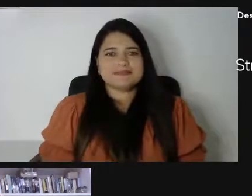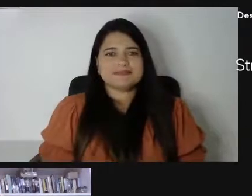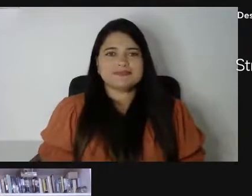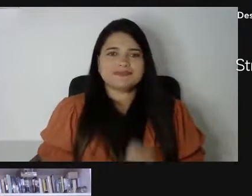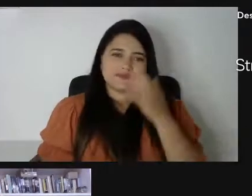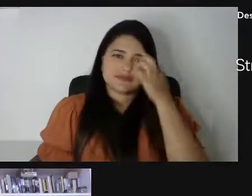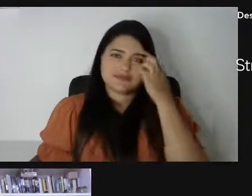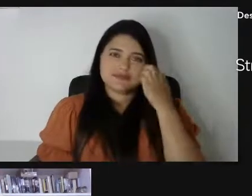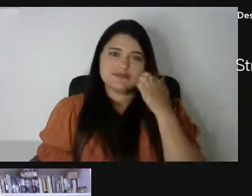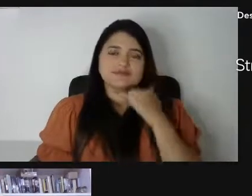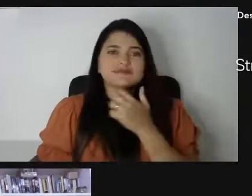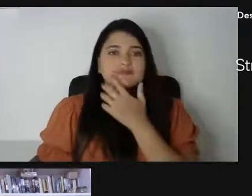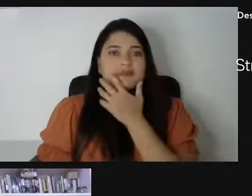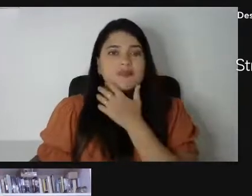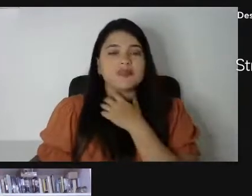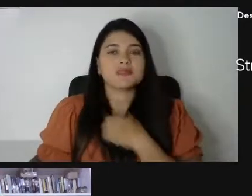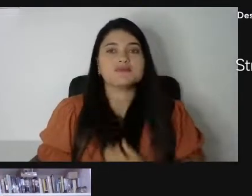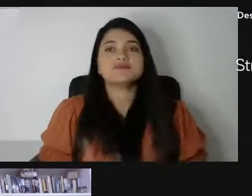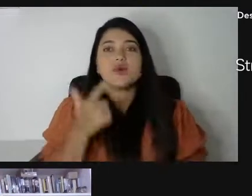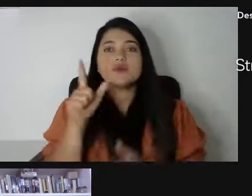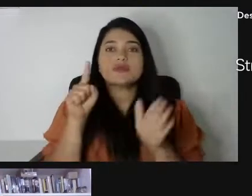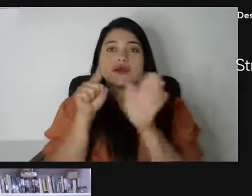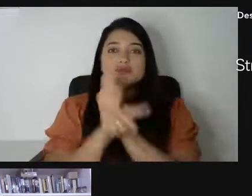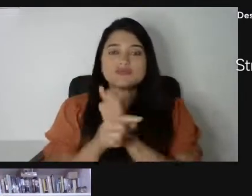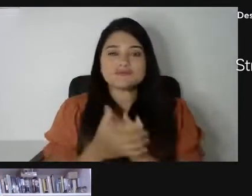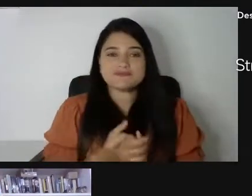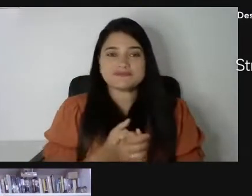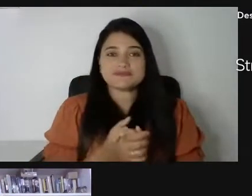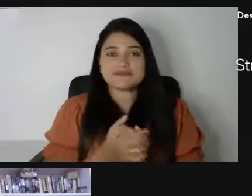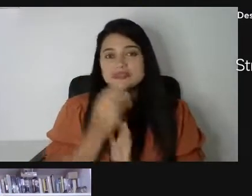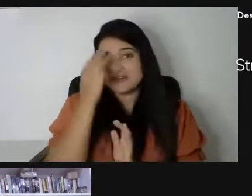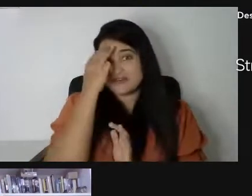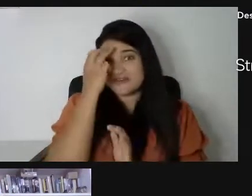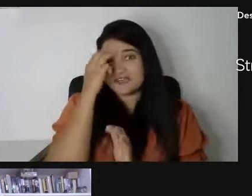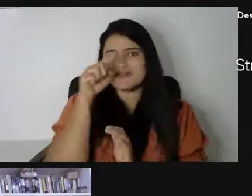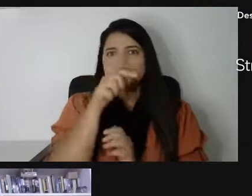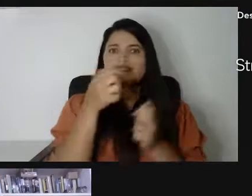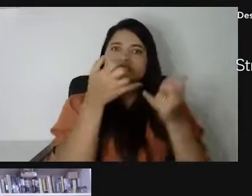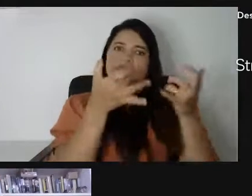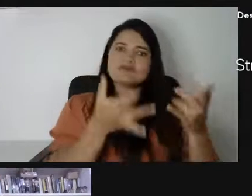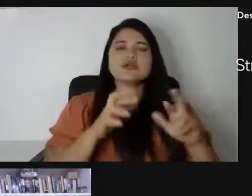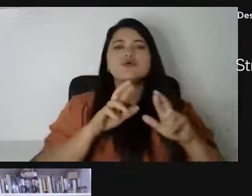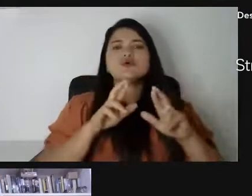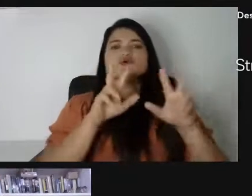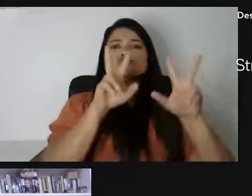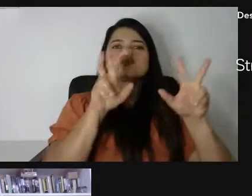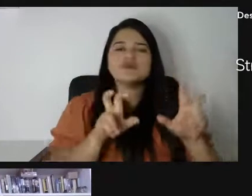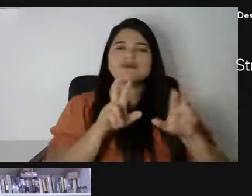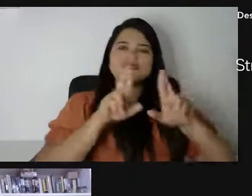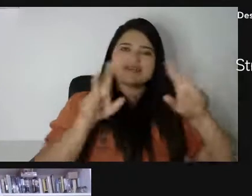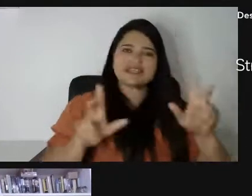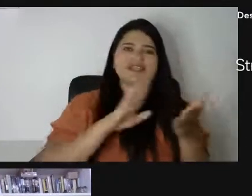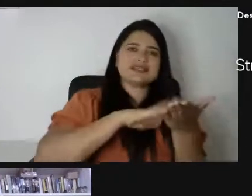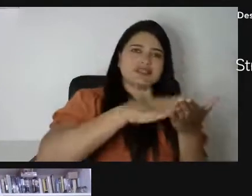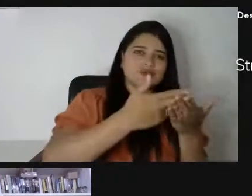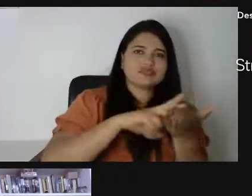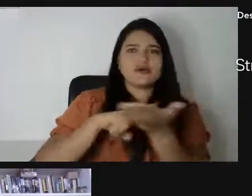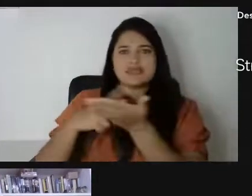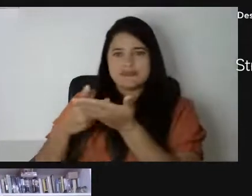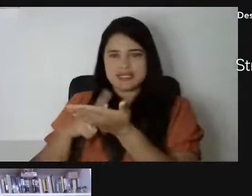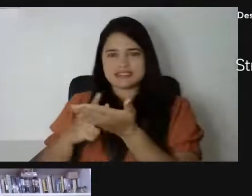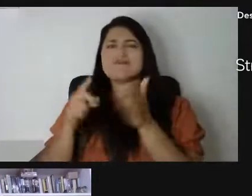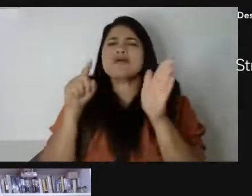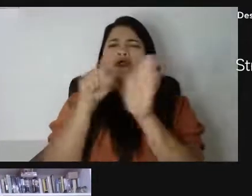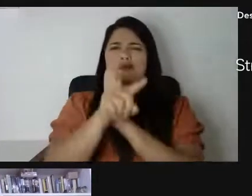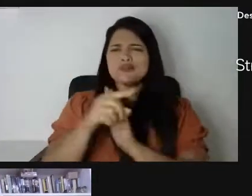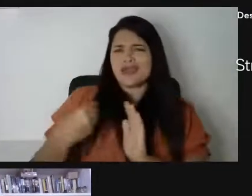Vou ler aqui do Fábio. Vânia, você falou em diferença entre interpretação e tradução, mas existe tradução sem